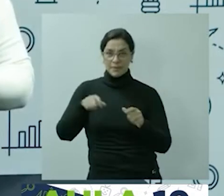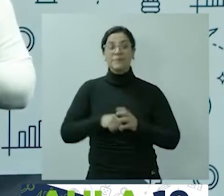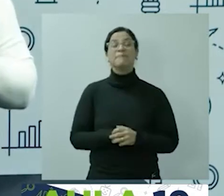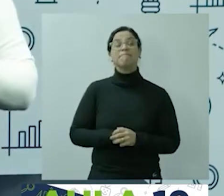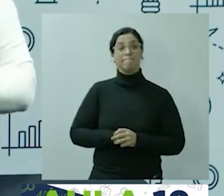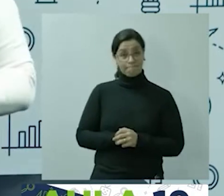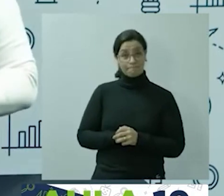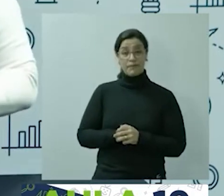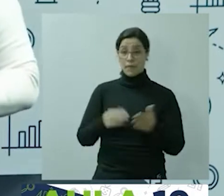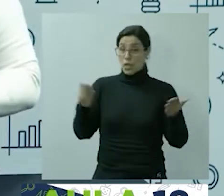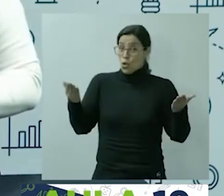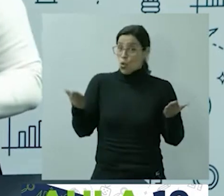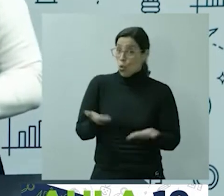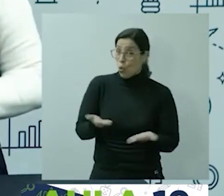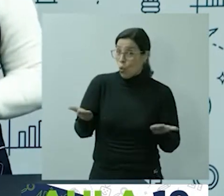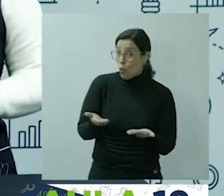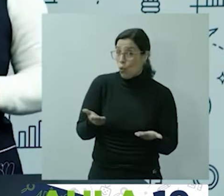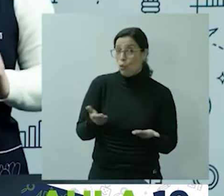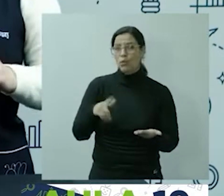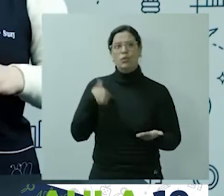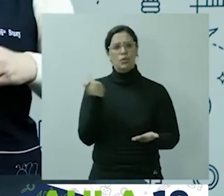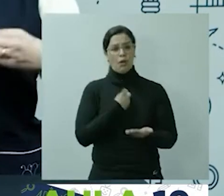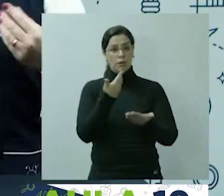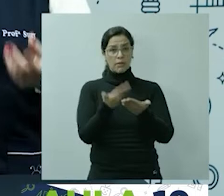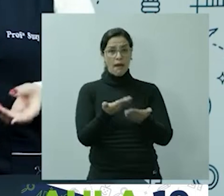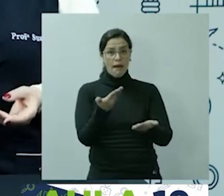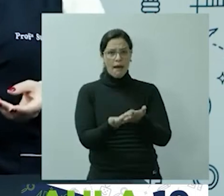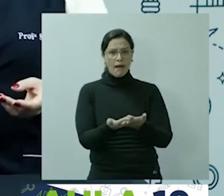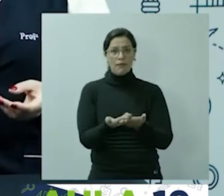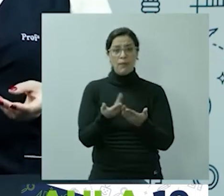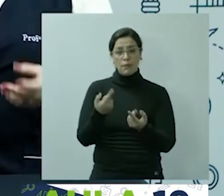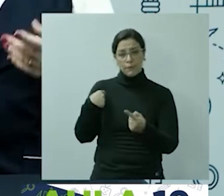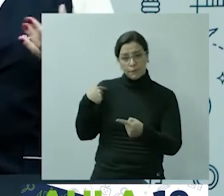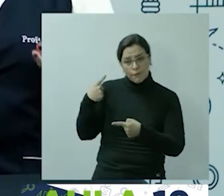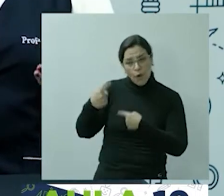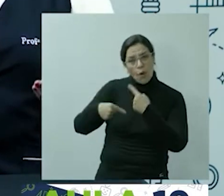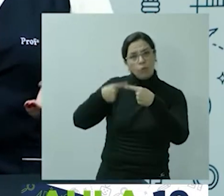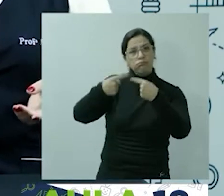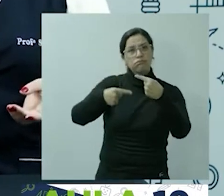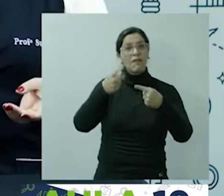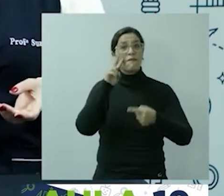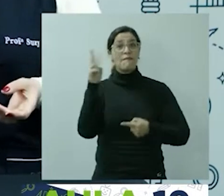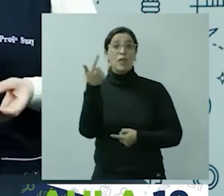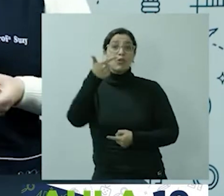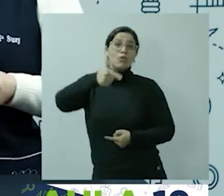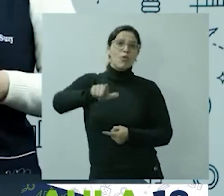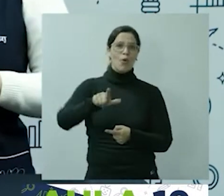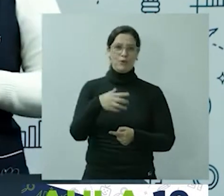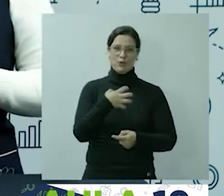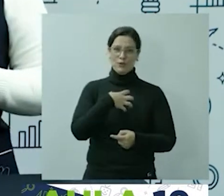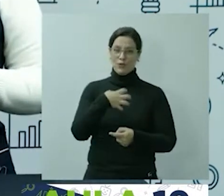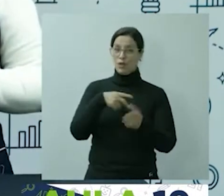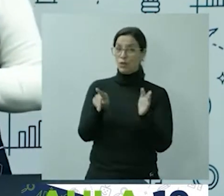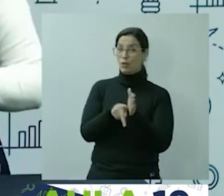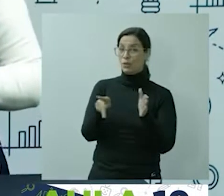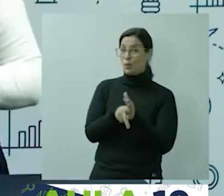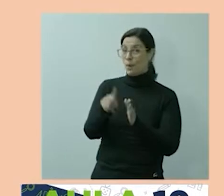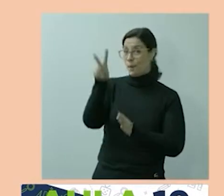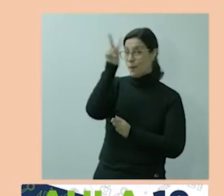pessoas. E na nossa aula de hoje, nós vamos rever essa história de uma maneira diferente. Nós temos